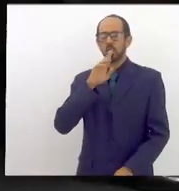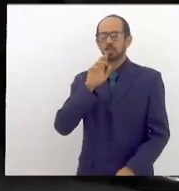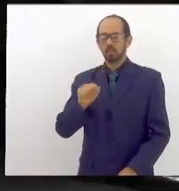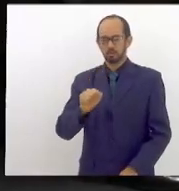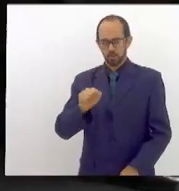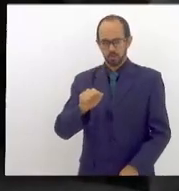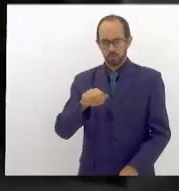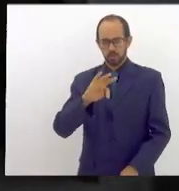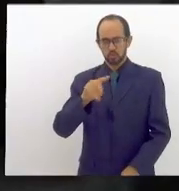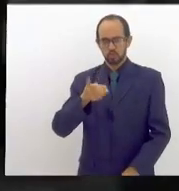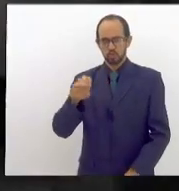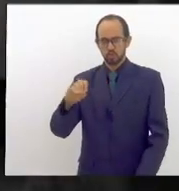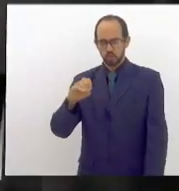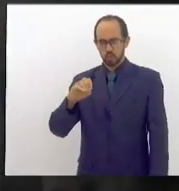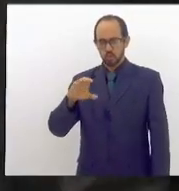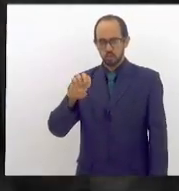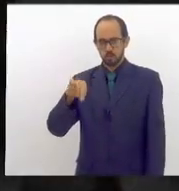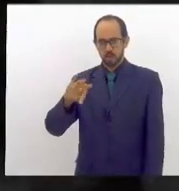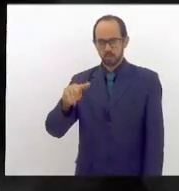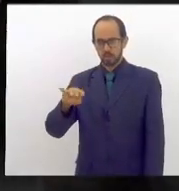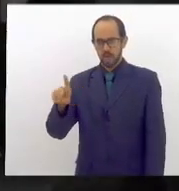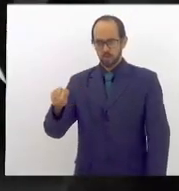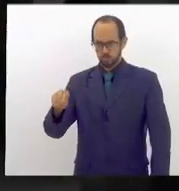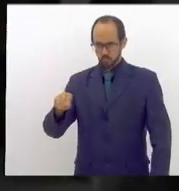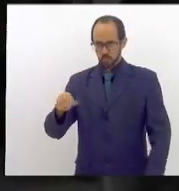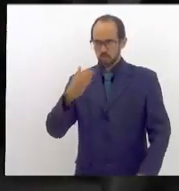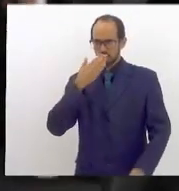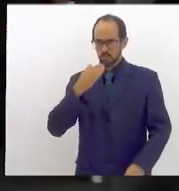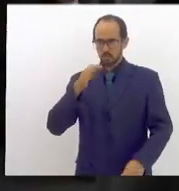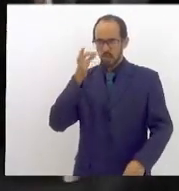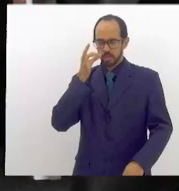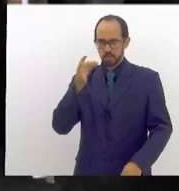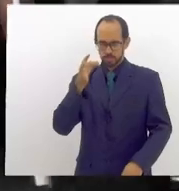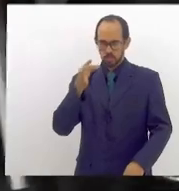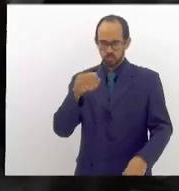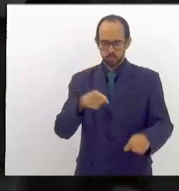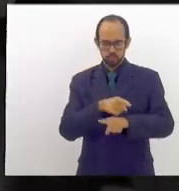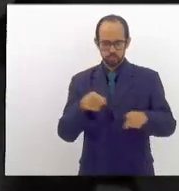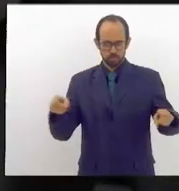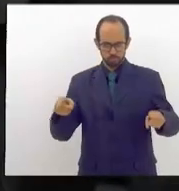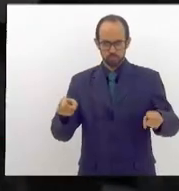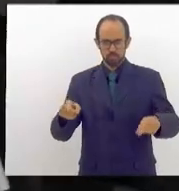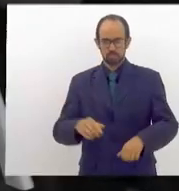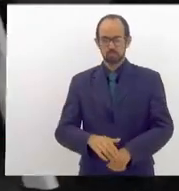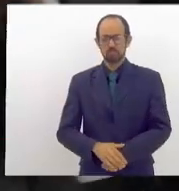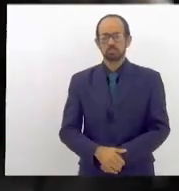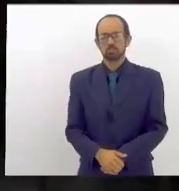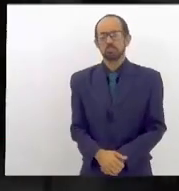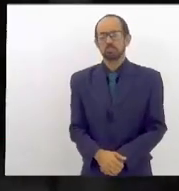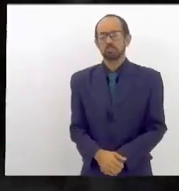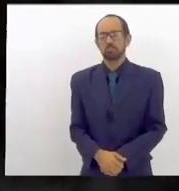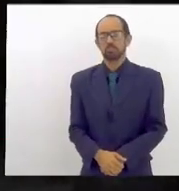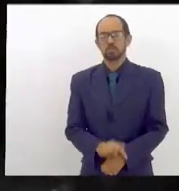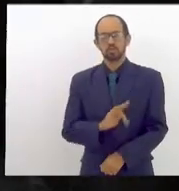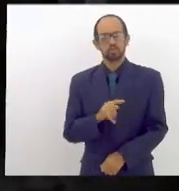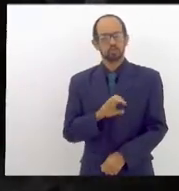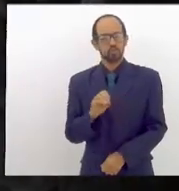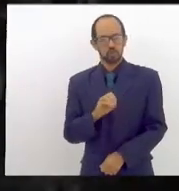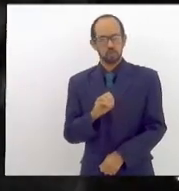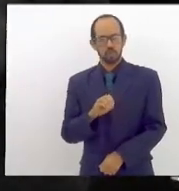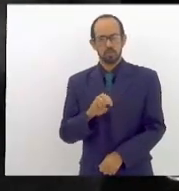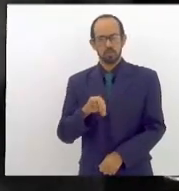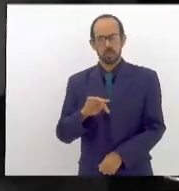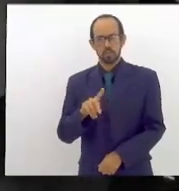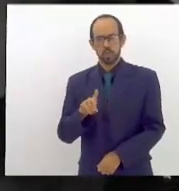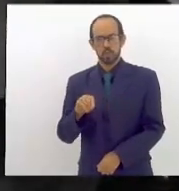queria pedir a atenção de vossas excelências queria pedir a atenção de vossa excelência Chico Machado